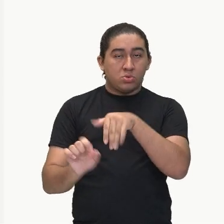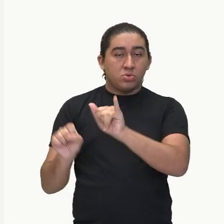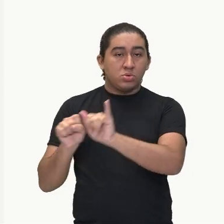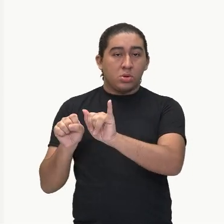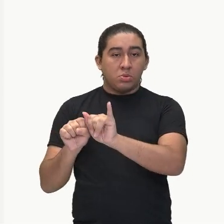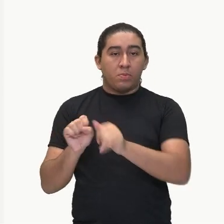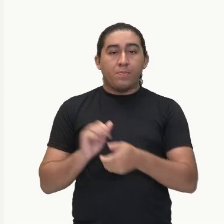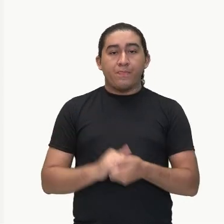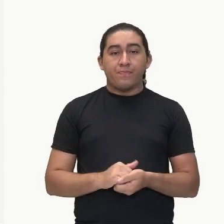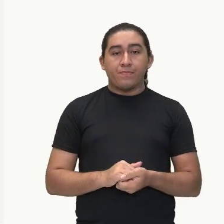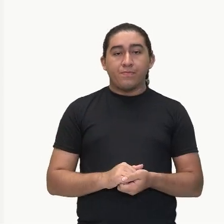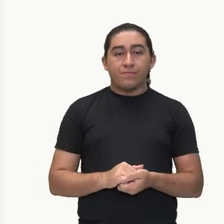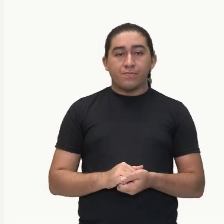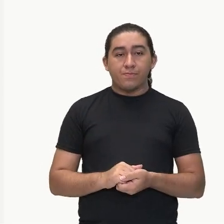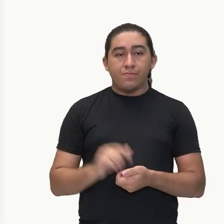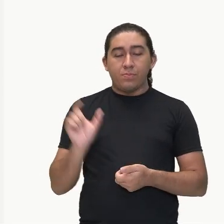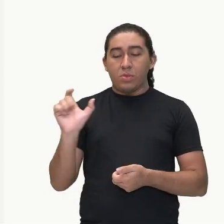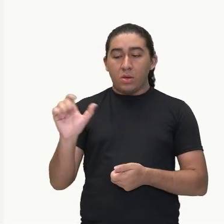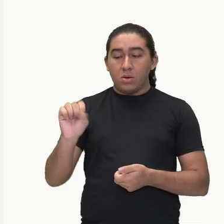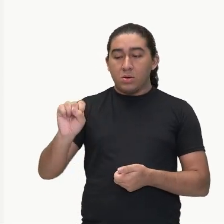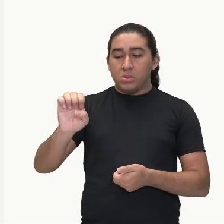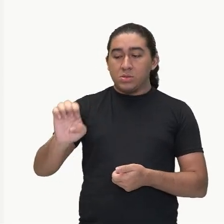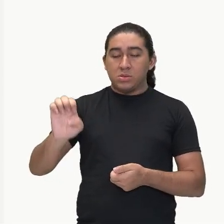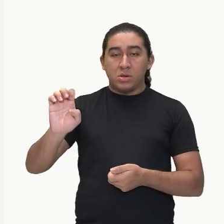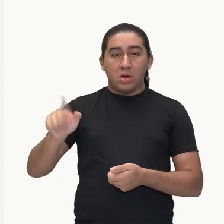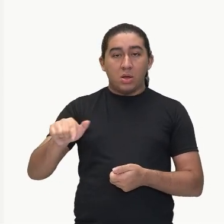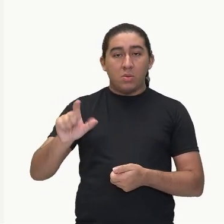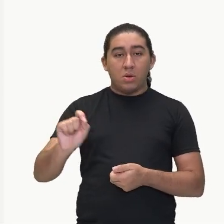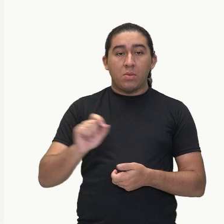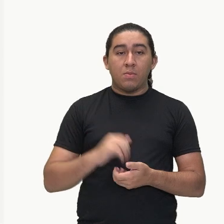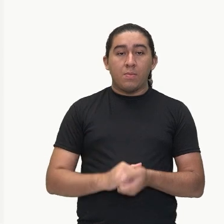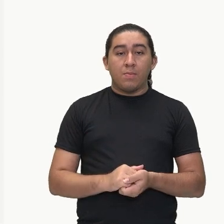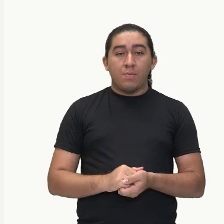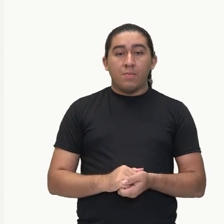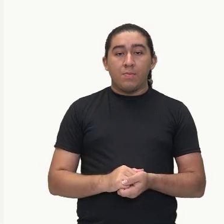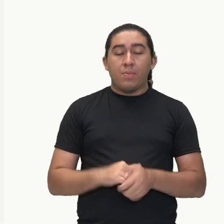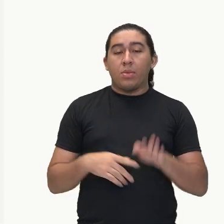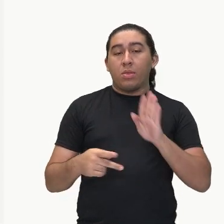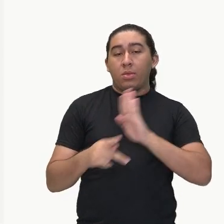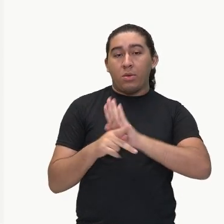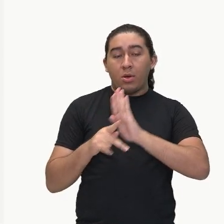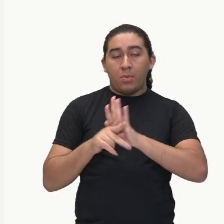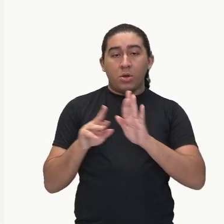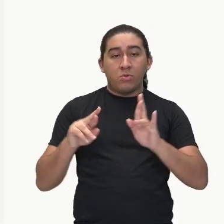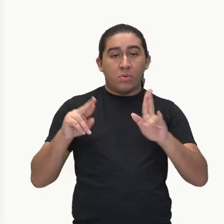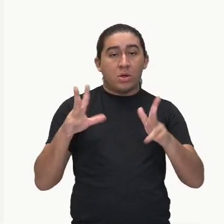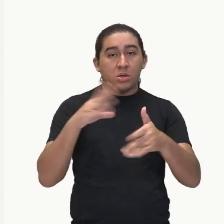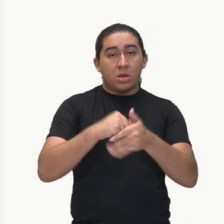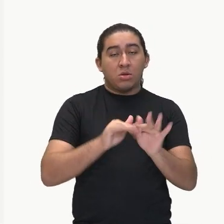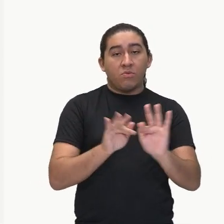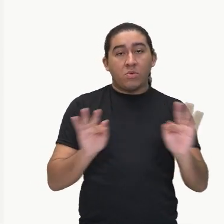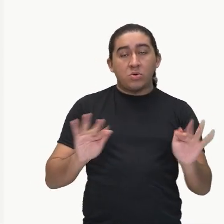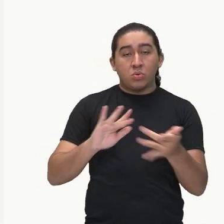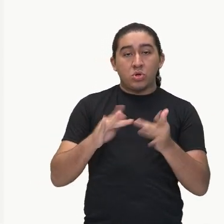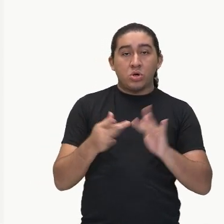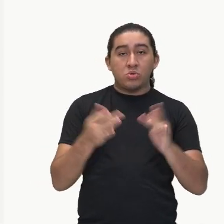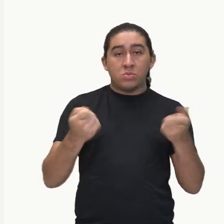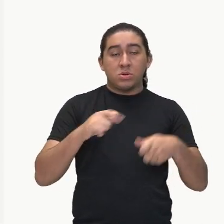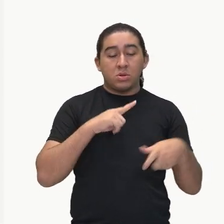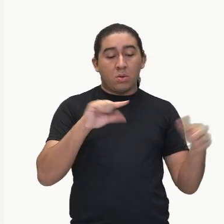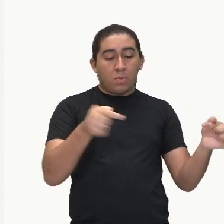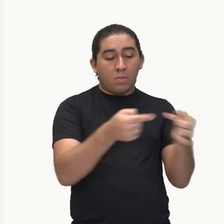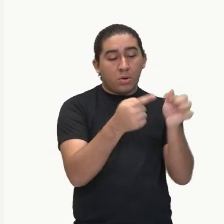O caso em que a palavra se é partícula apassivadora, o verbo deve ser conjugado concordando com o sujeito